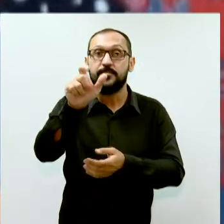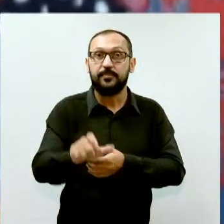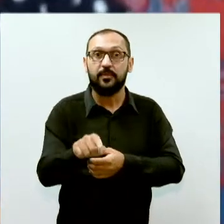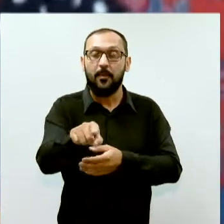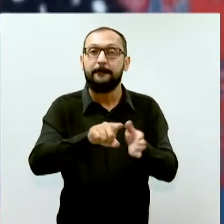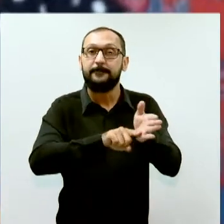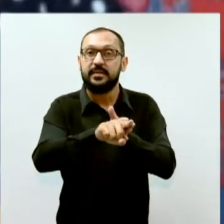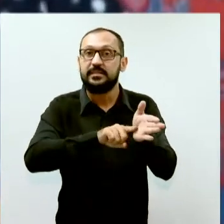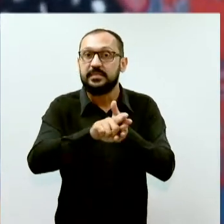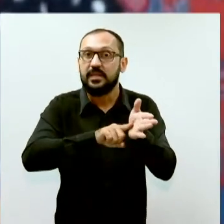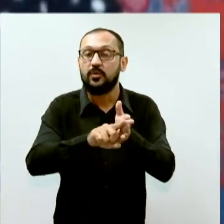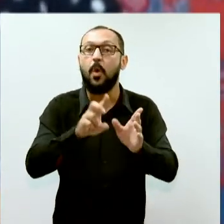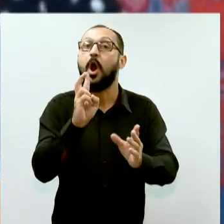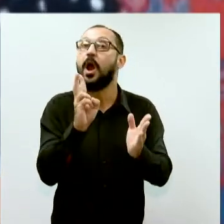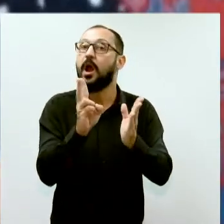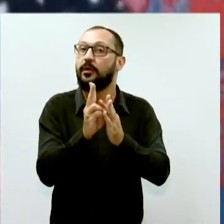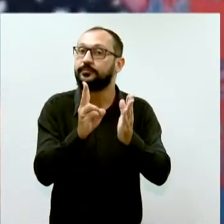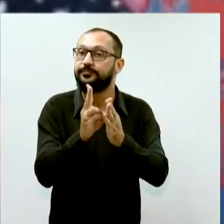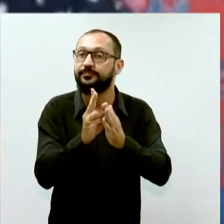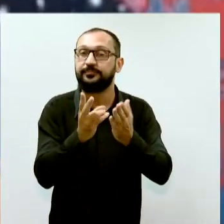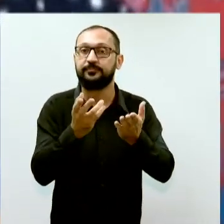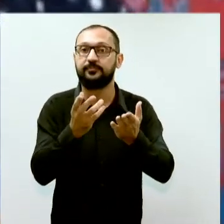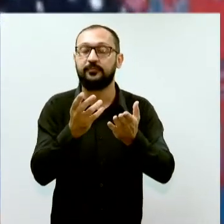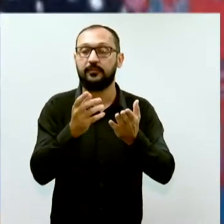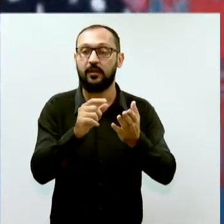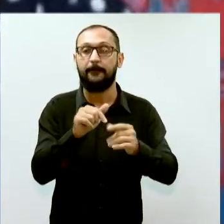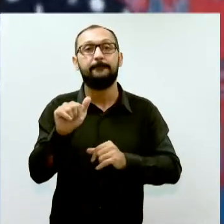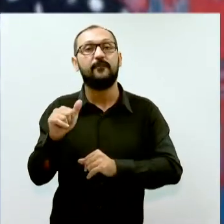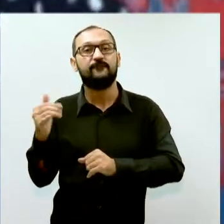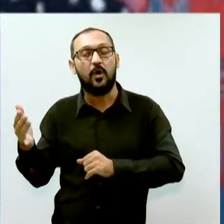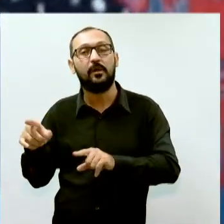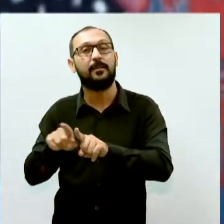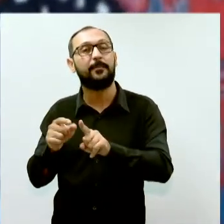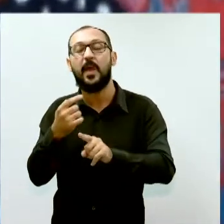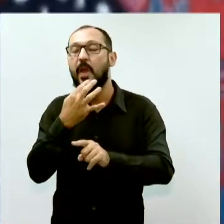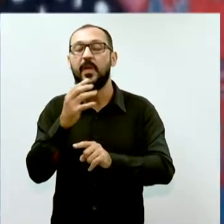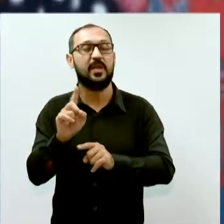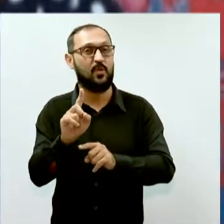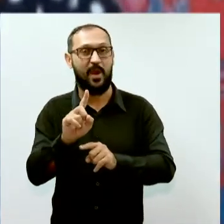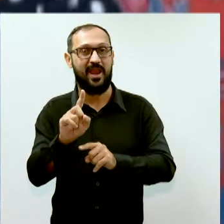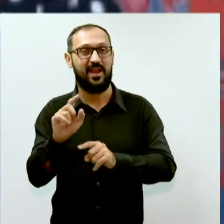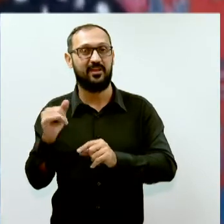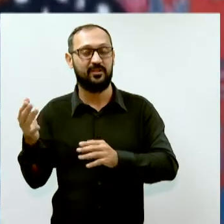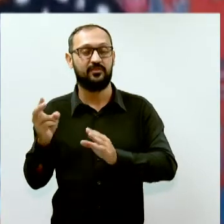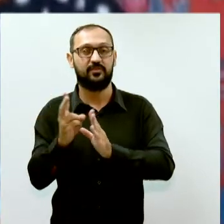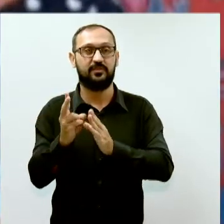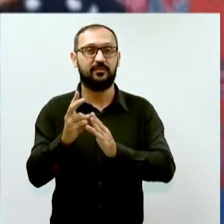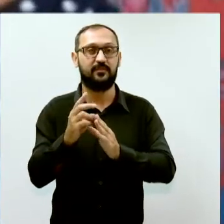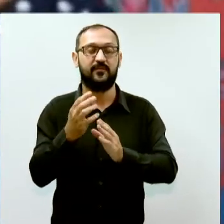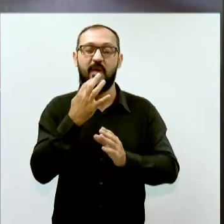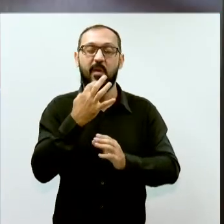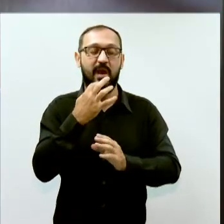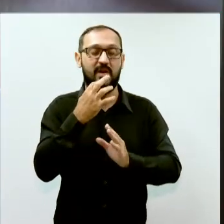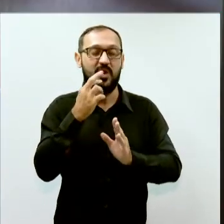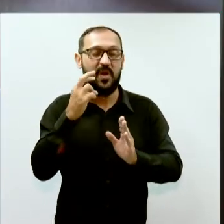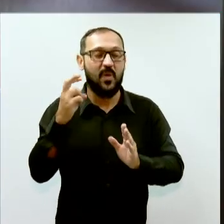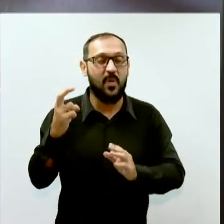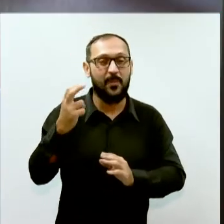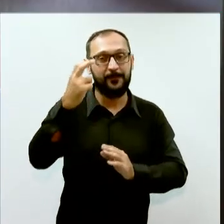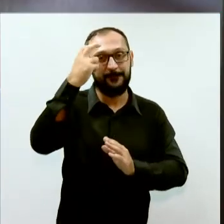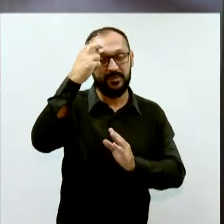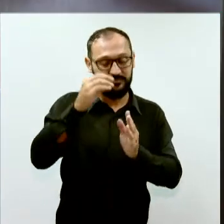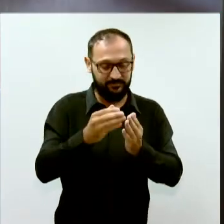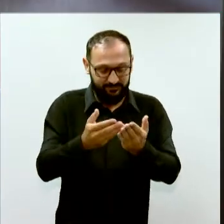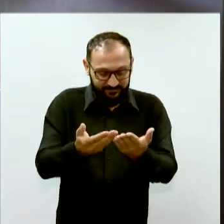pesquisador indígena, para pesquisador não indígena, encontrar nesse box a nossa cultura. Agora que você